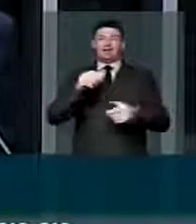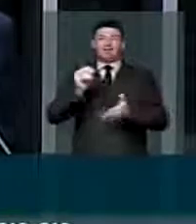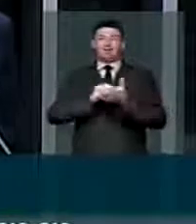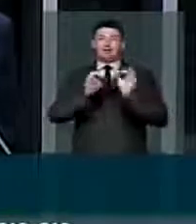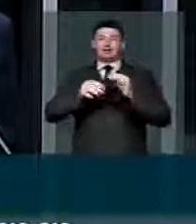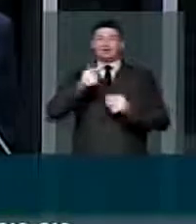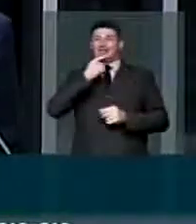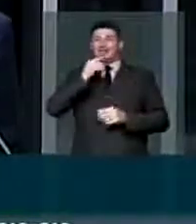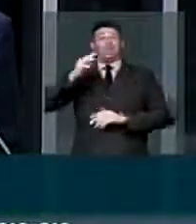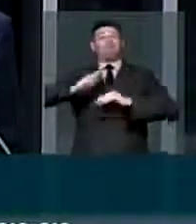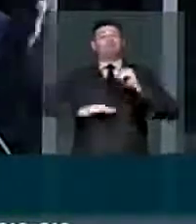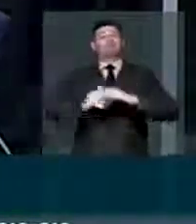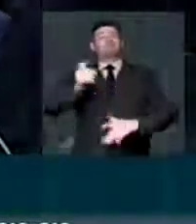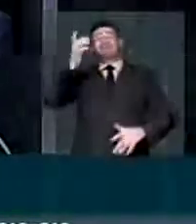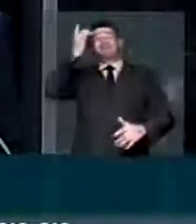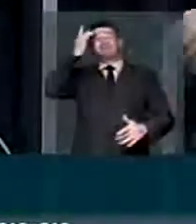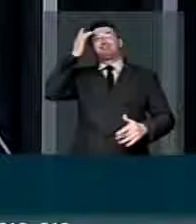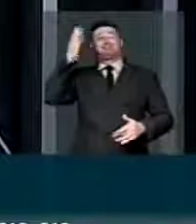injustiça com ele.